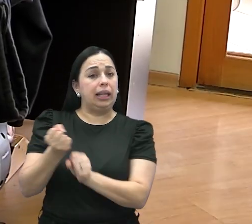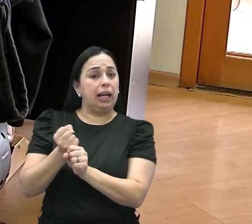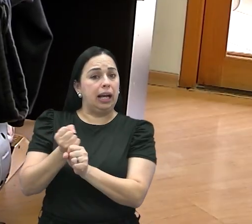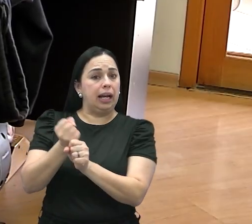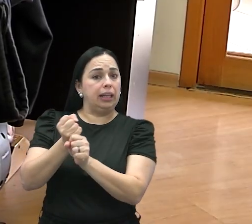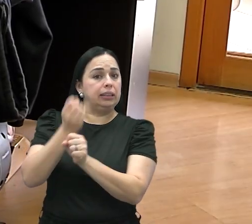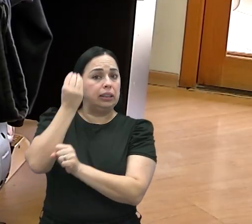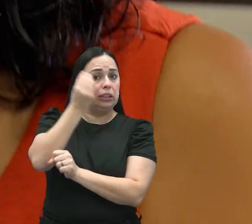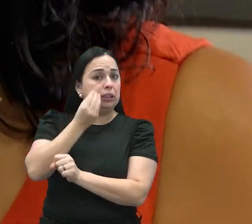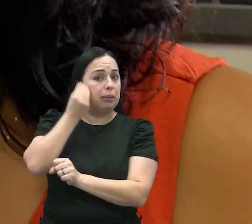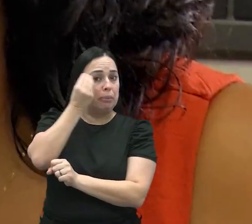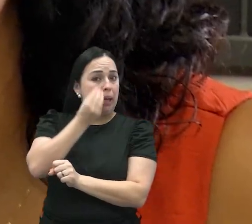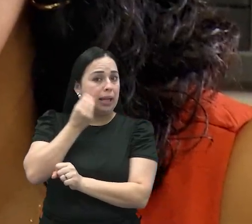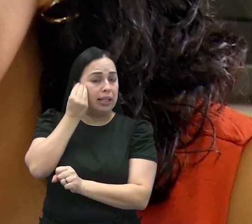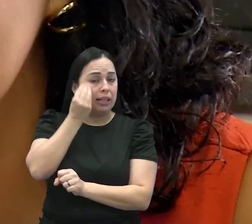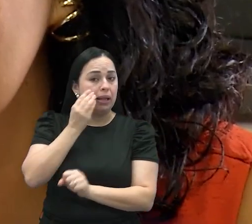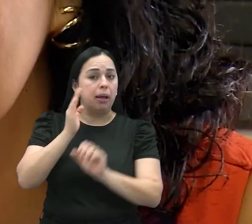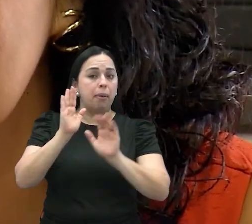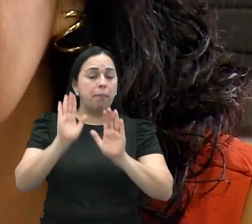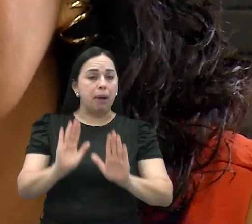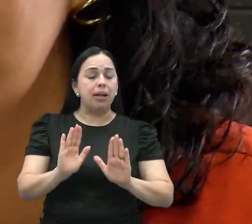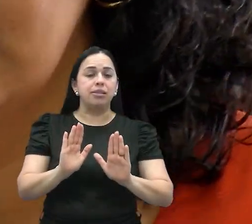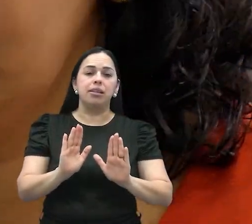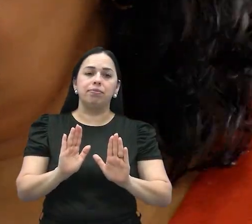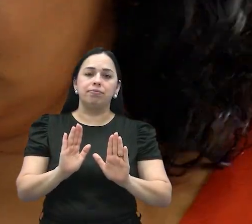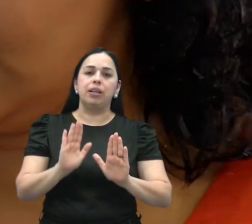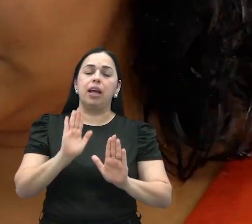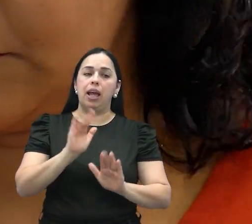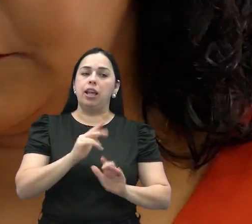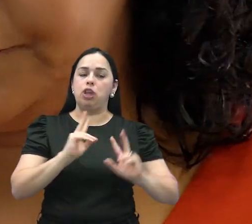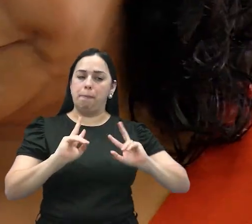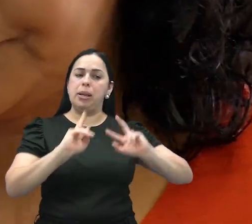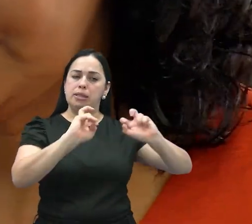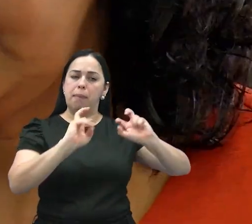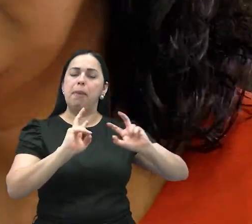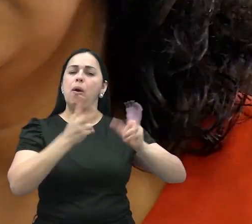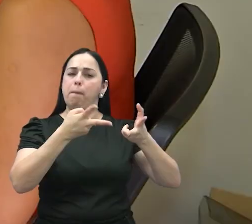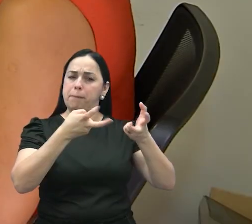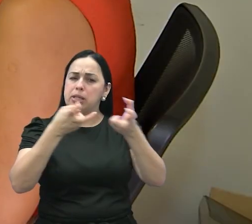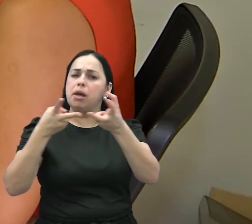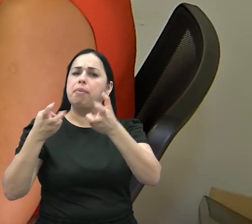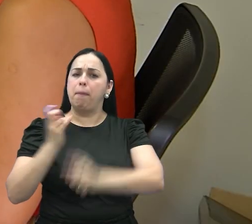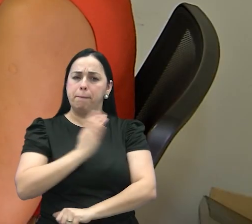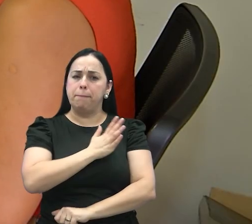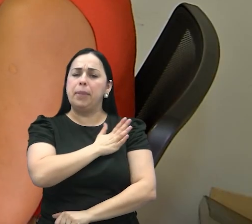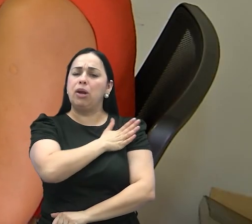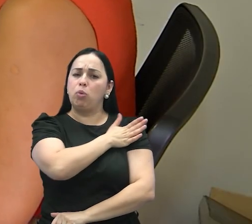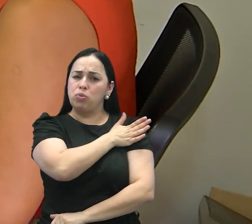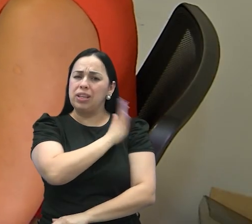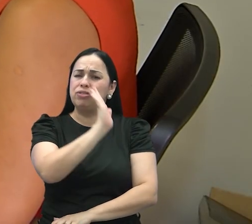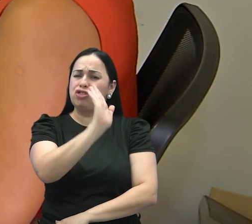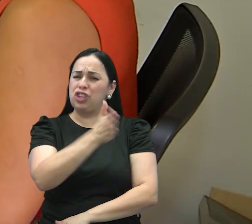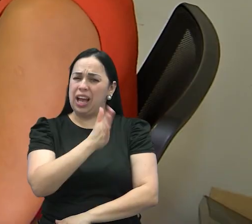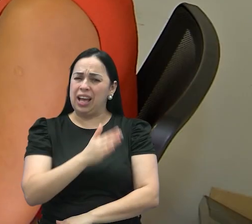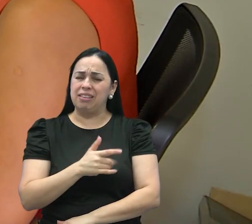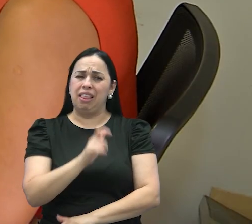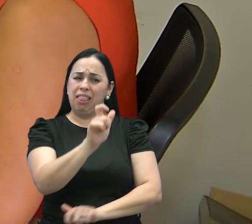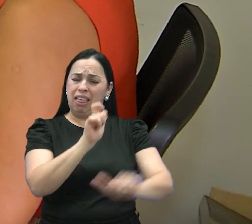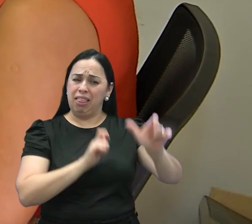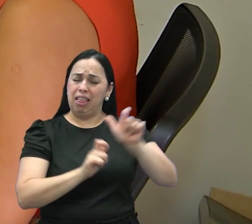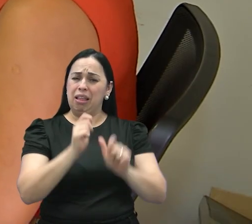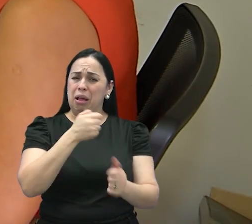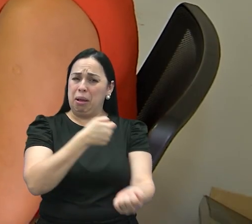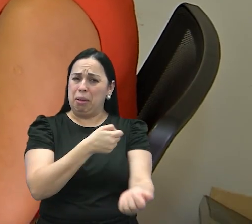à frente do negócio, Kátia já se deparou com preconceitos no dia a dia do trabalho. Chegou a ouvir falas machistas